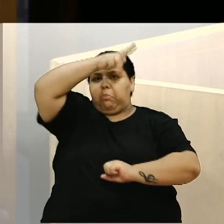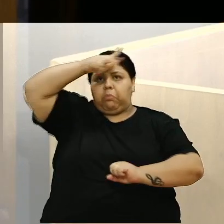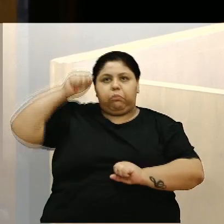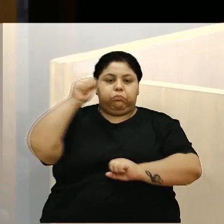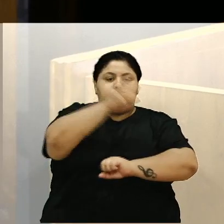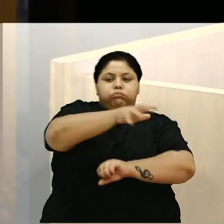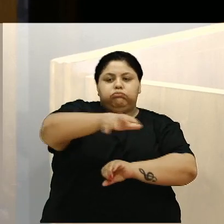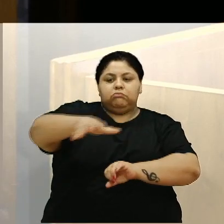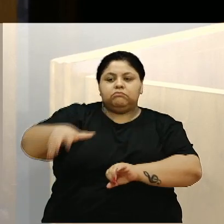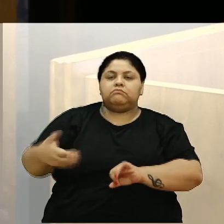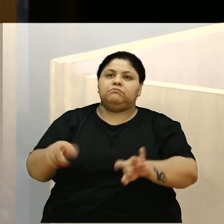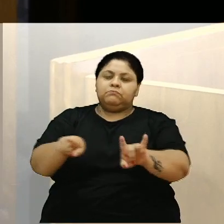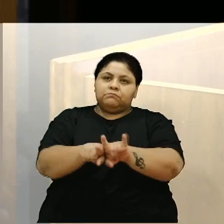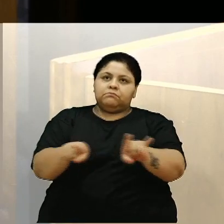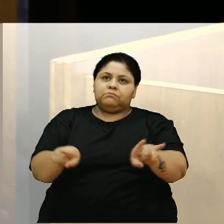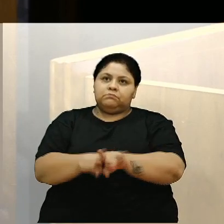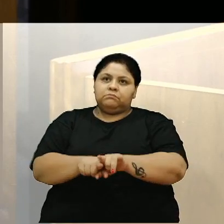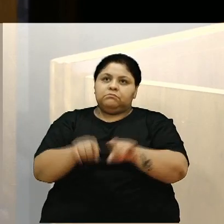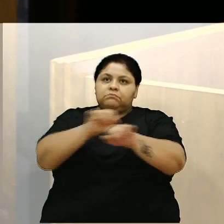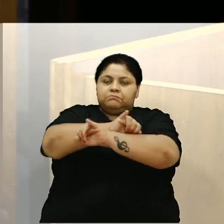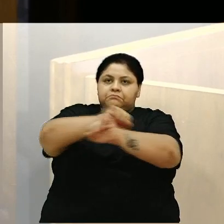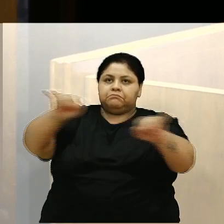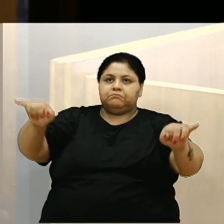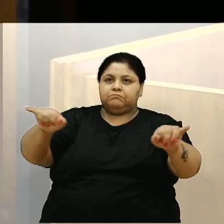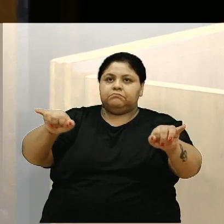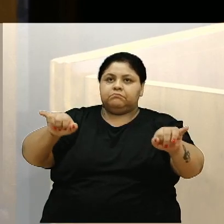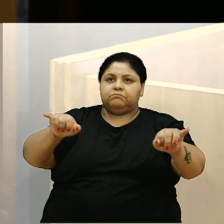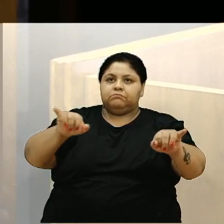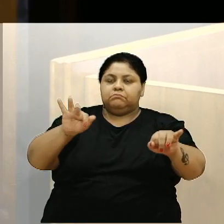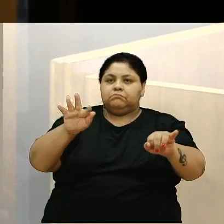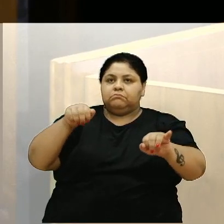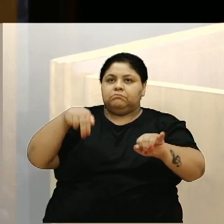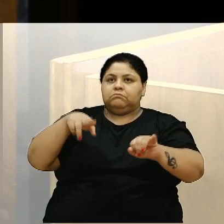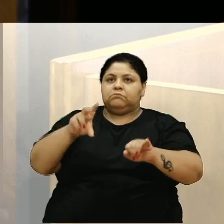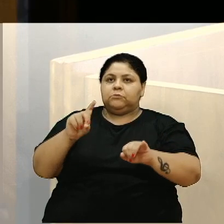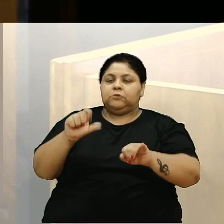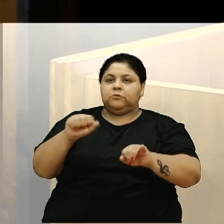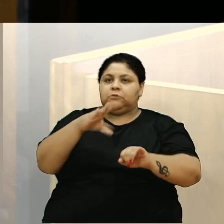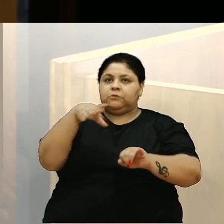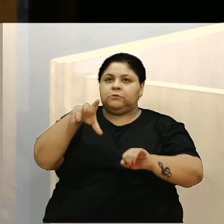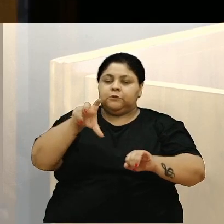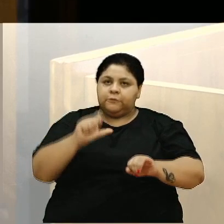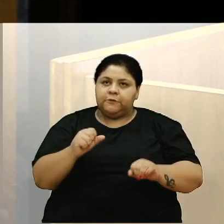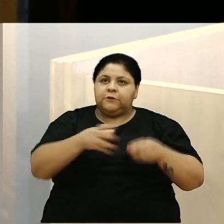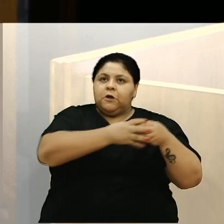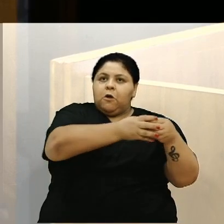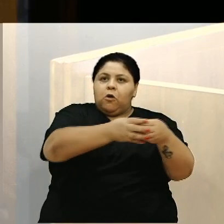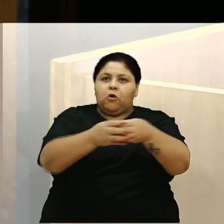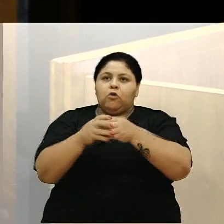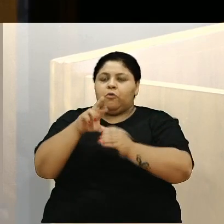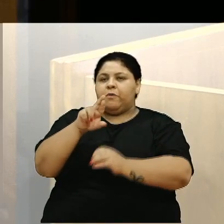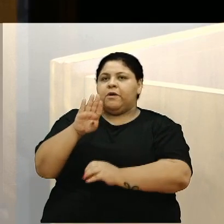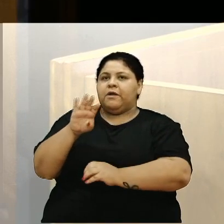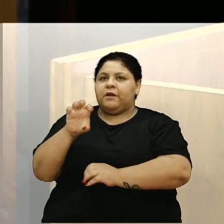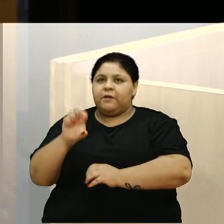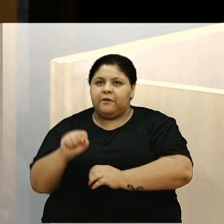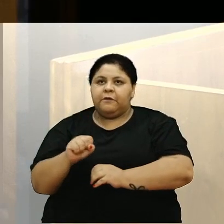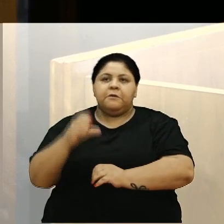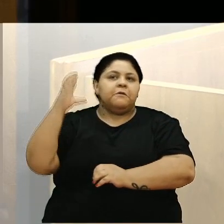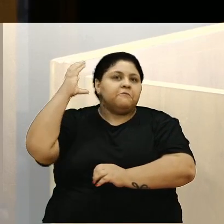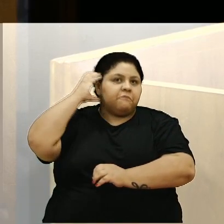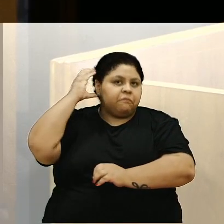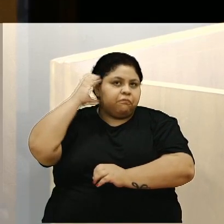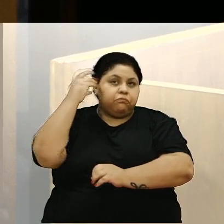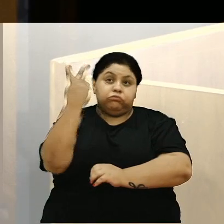FAS. A promoção é da Fundação Maurício Sirotsky Sobrinho, Grupo RBS, Mais Nova FM e Tua Rádio São